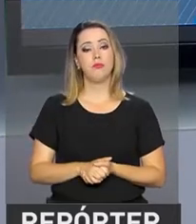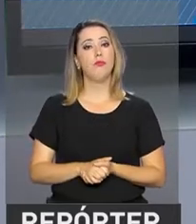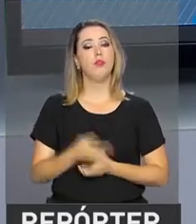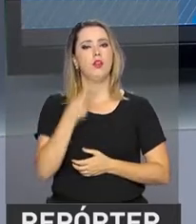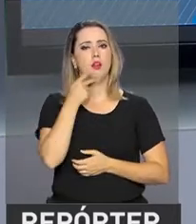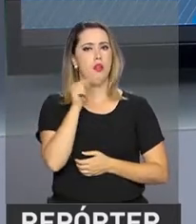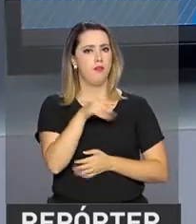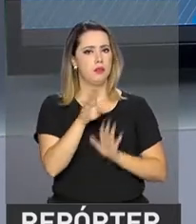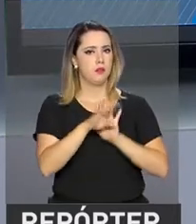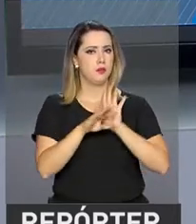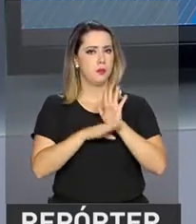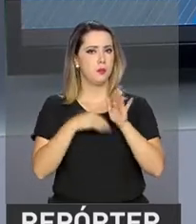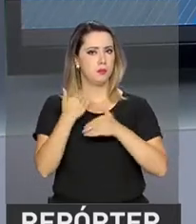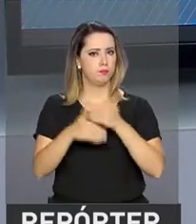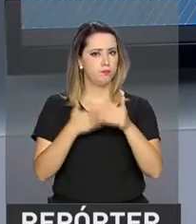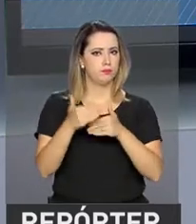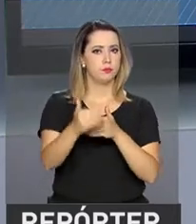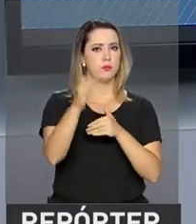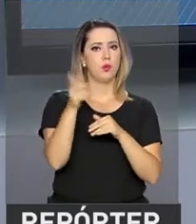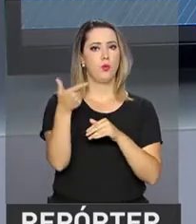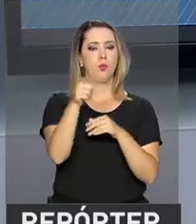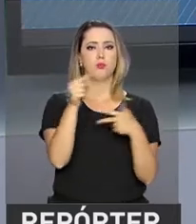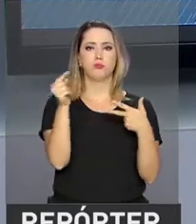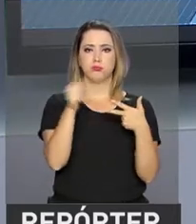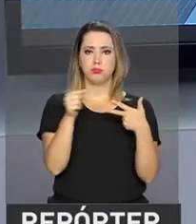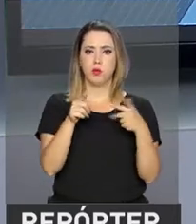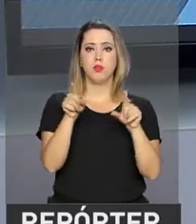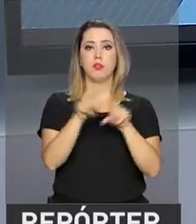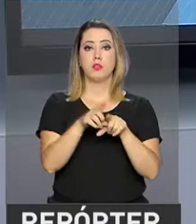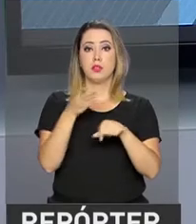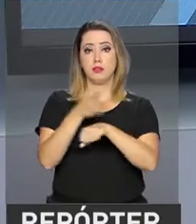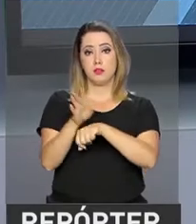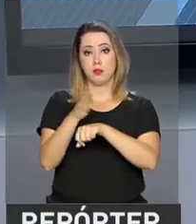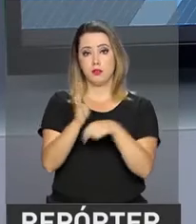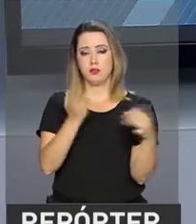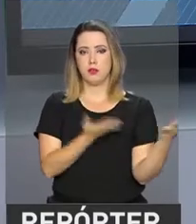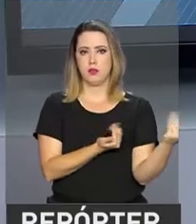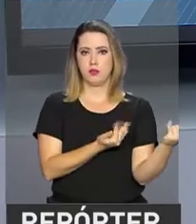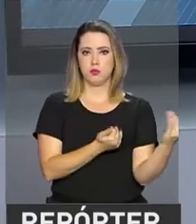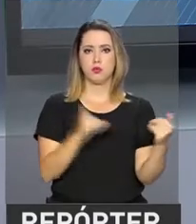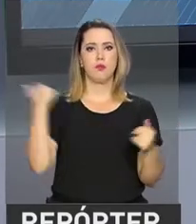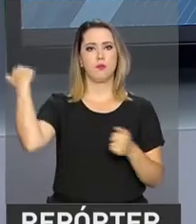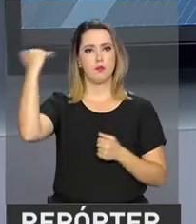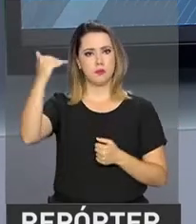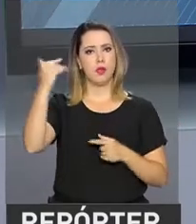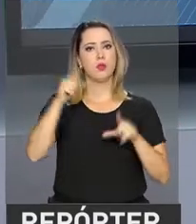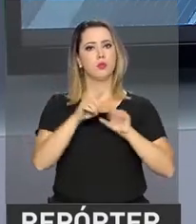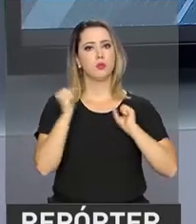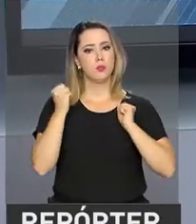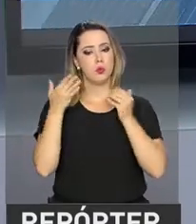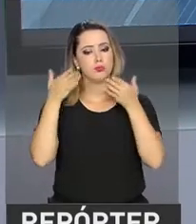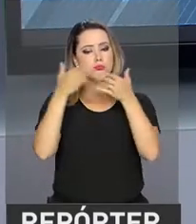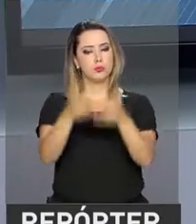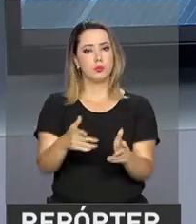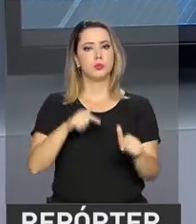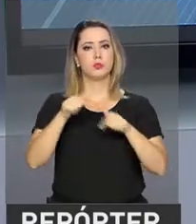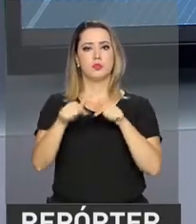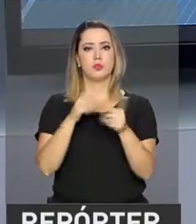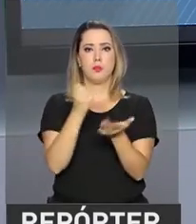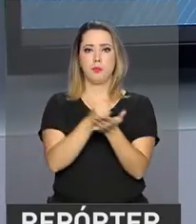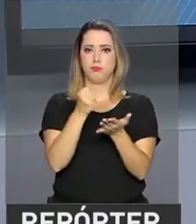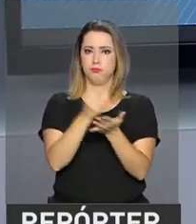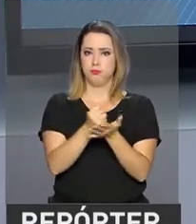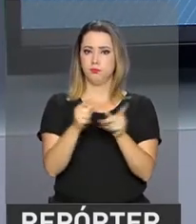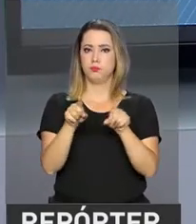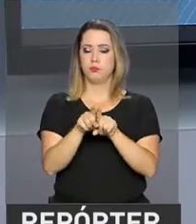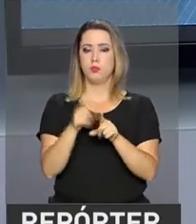sobre o plano progredir um outro eixo de ação é capacitar jovens e adultos para que eles consigam entrar no mercado de trabalho a